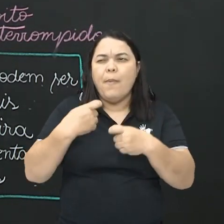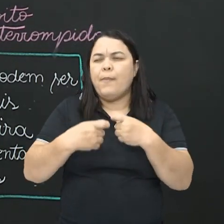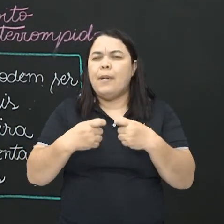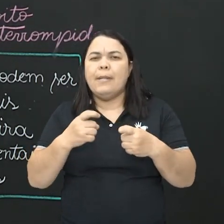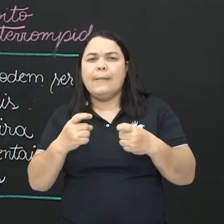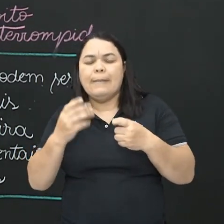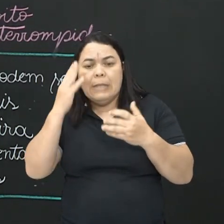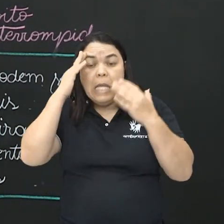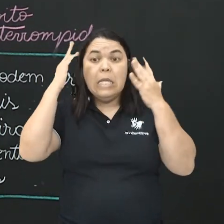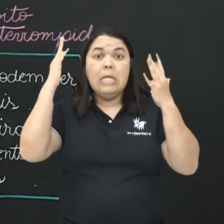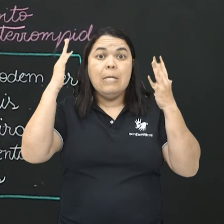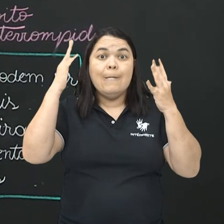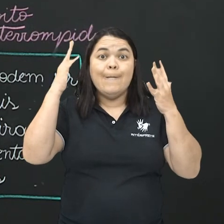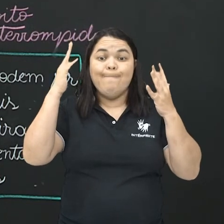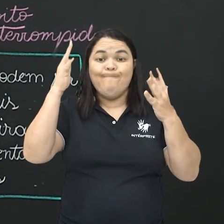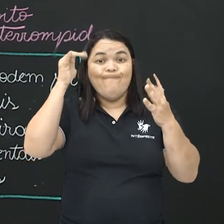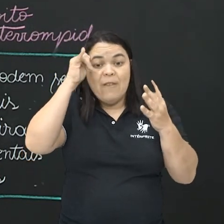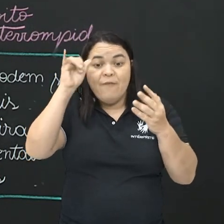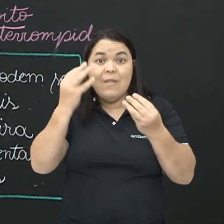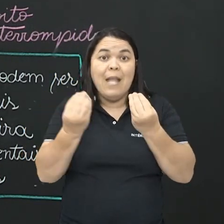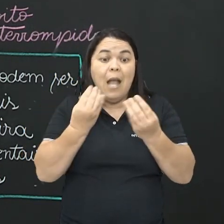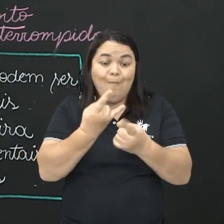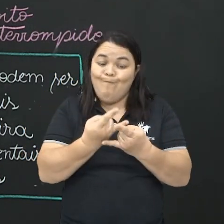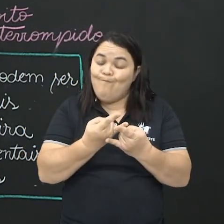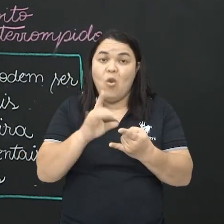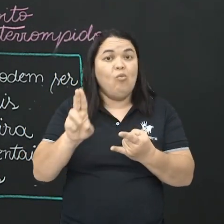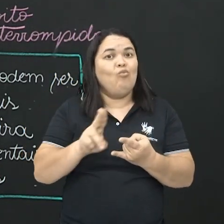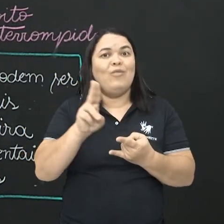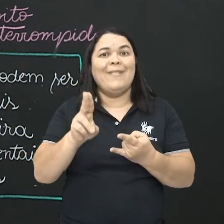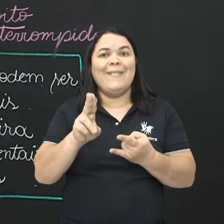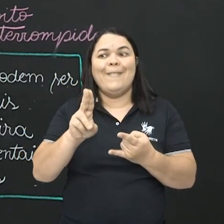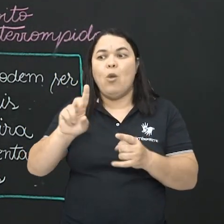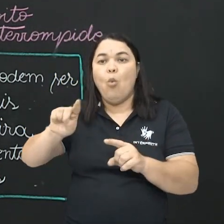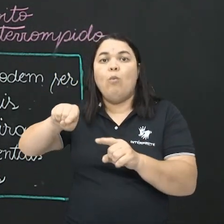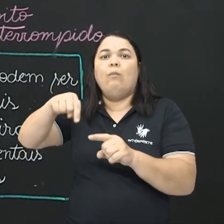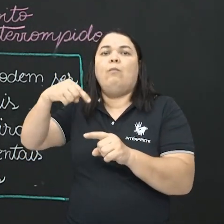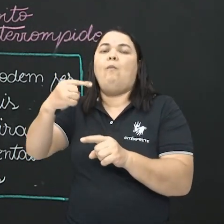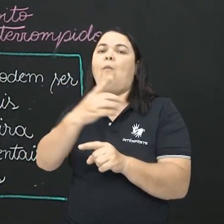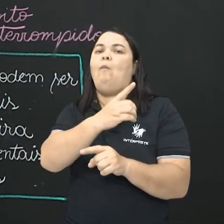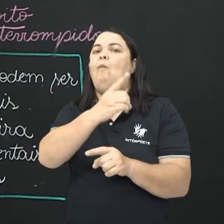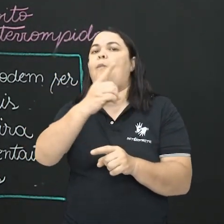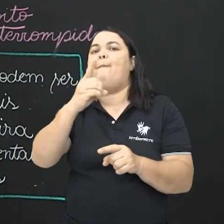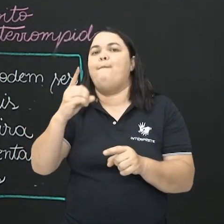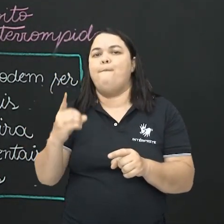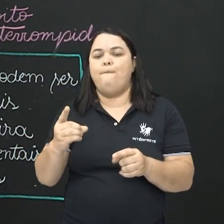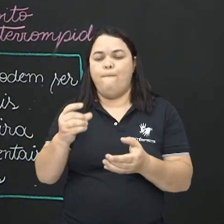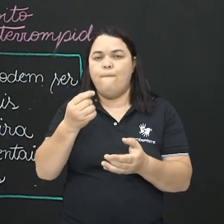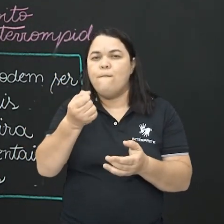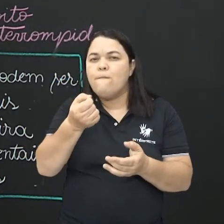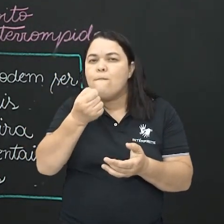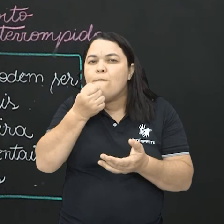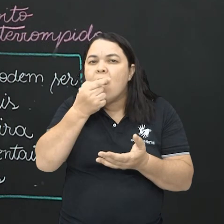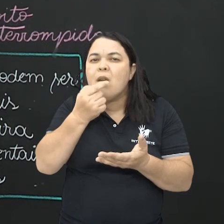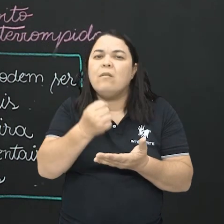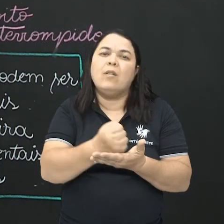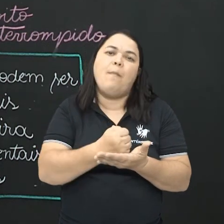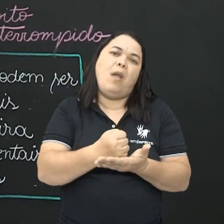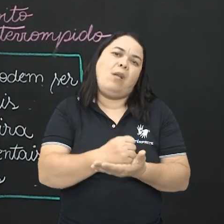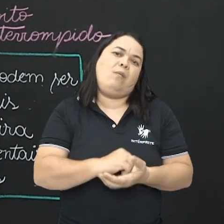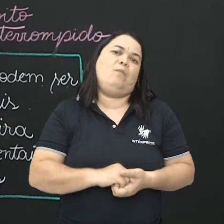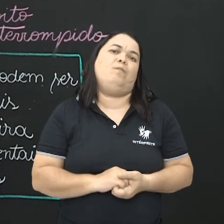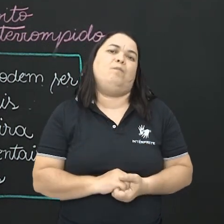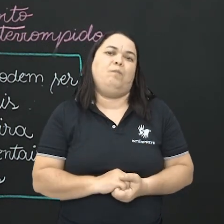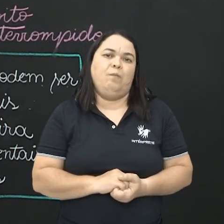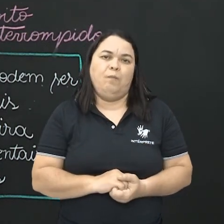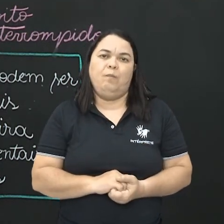regra. Onde, num caso de numa dúvida, não se sabe ao certo se o método anticoncepcional funcionou,